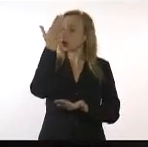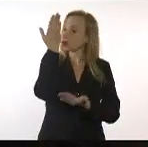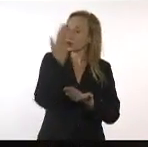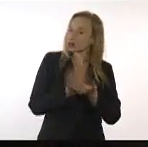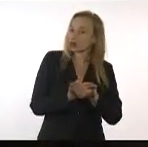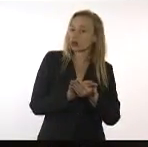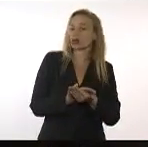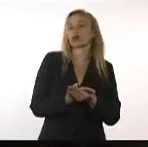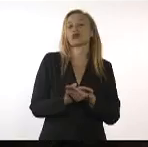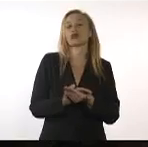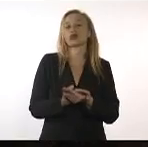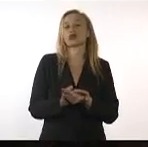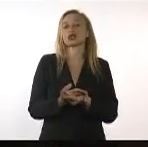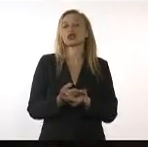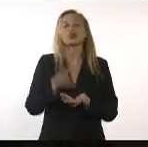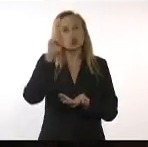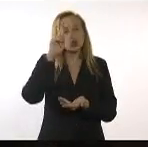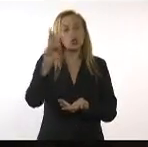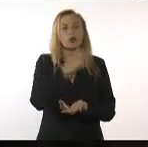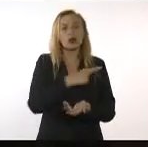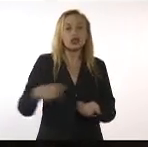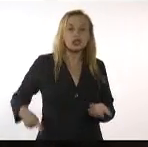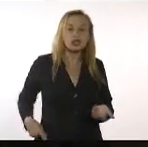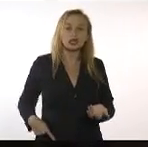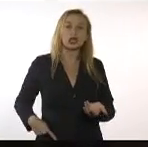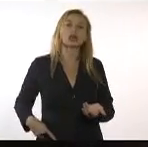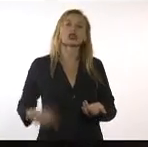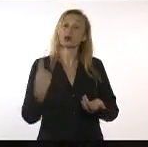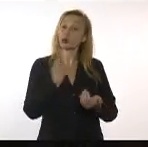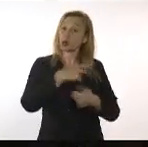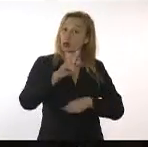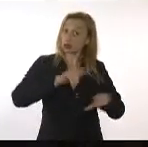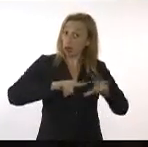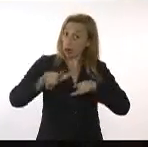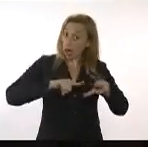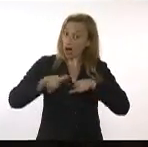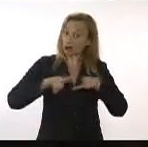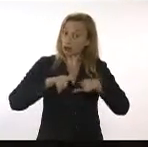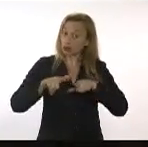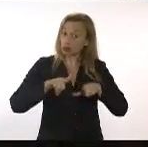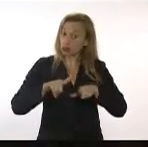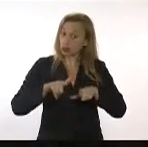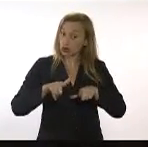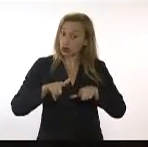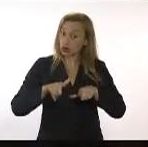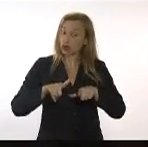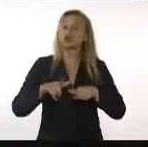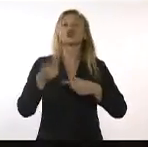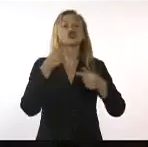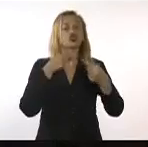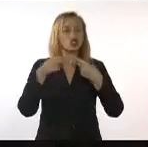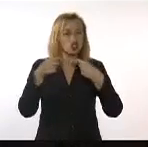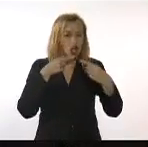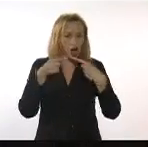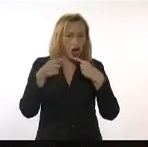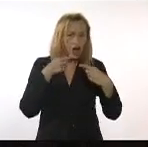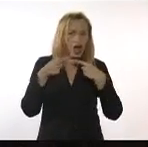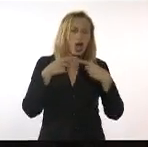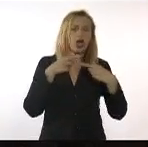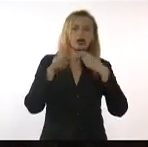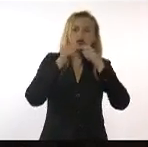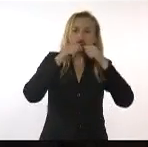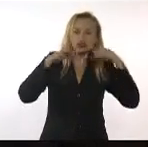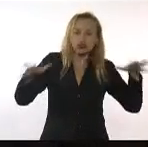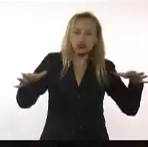ao senhor presidente que tem tido aqui na sua gestão o mandato de muito diálogo de interlocução